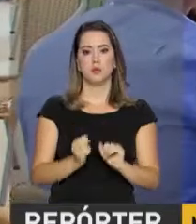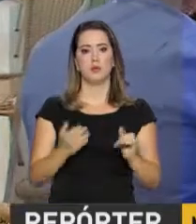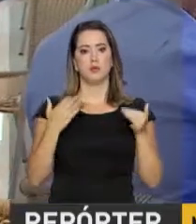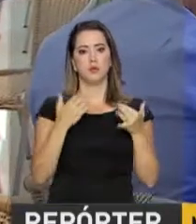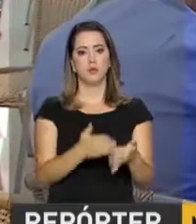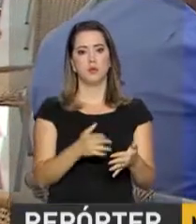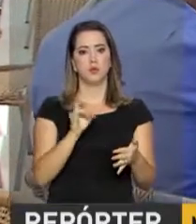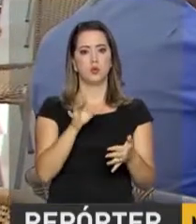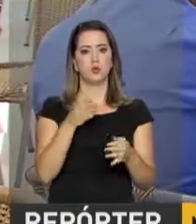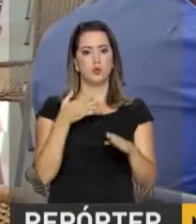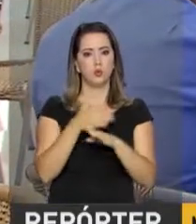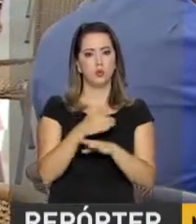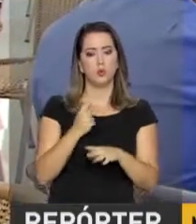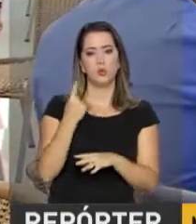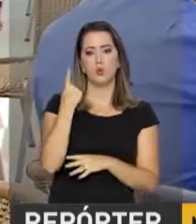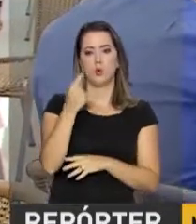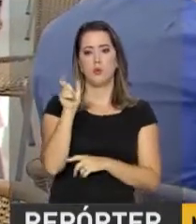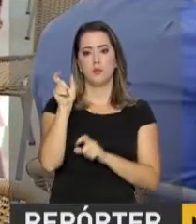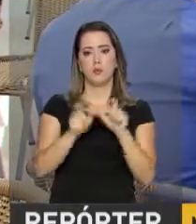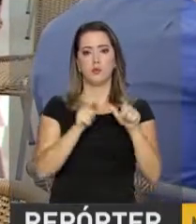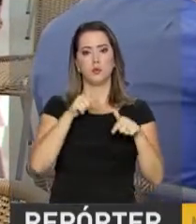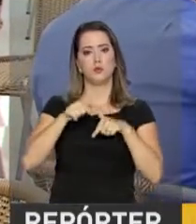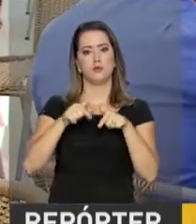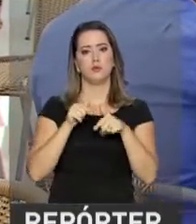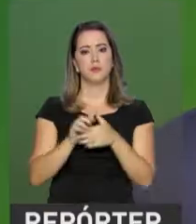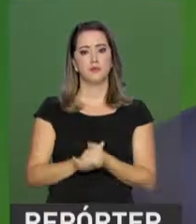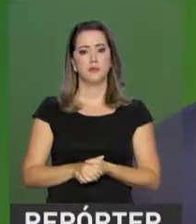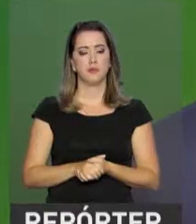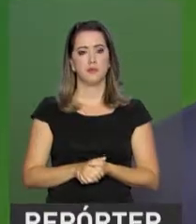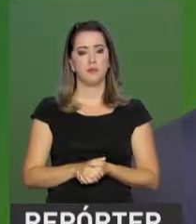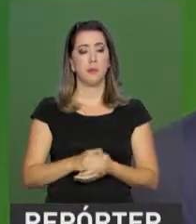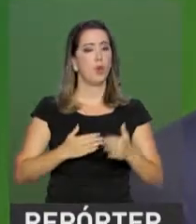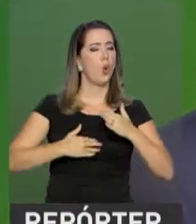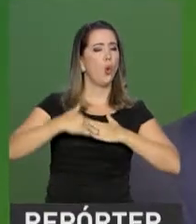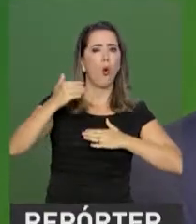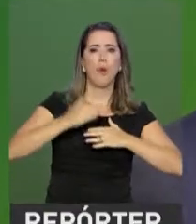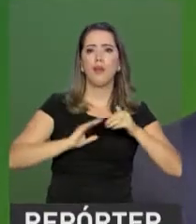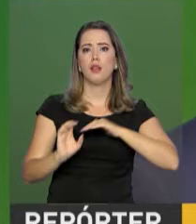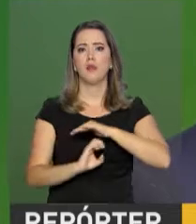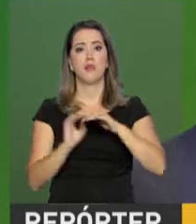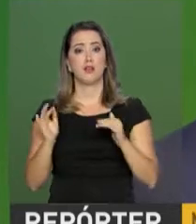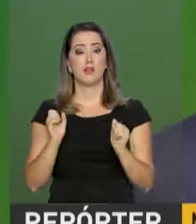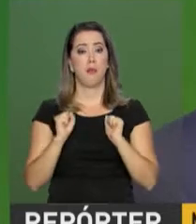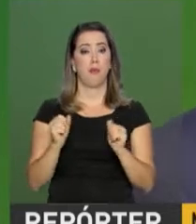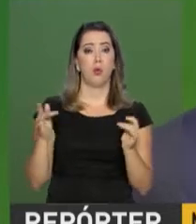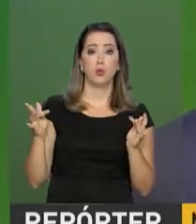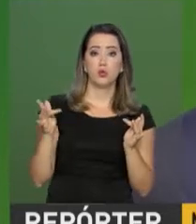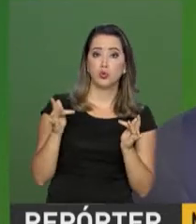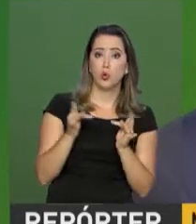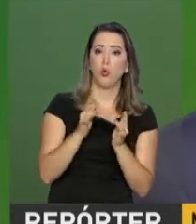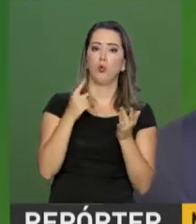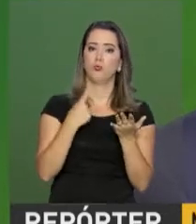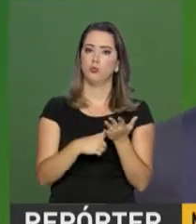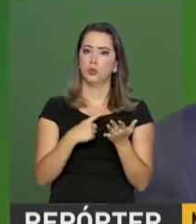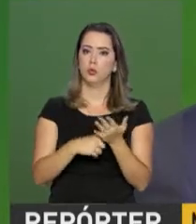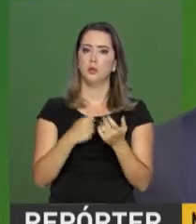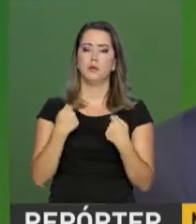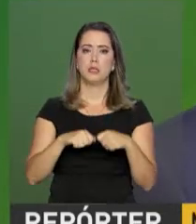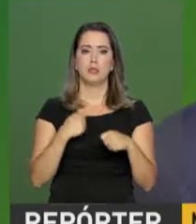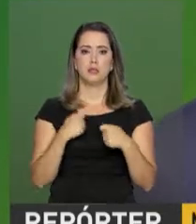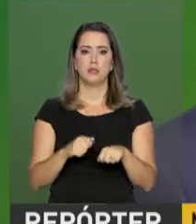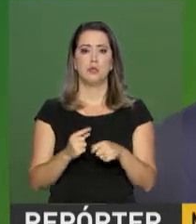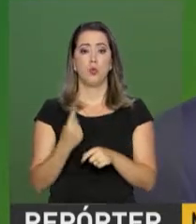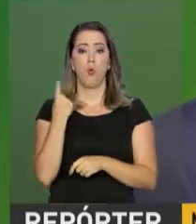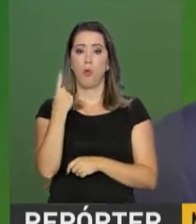participar basta ter apenas um funcionário trabalhando qualquer empresa pode fazer a lesão desde que ela tenha um número né de empregados ou